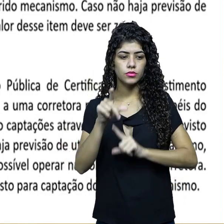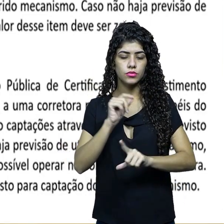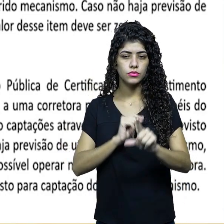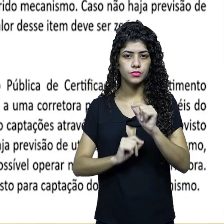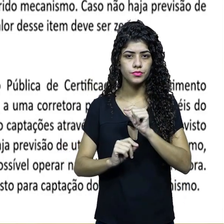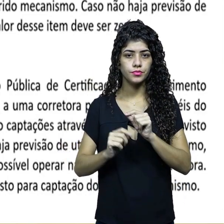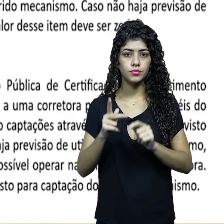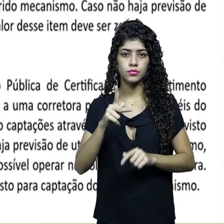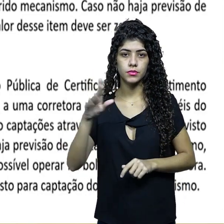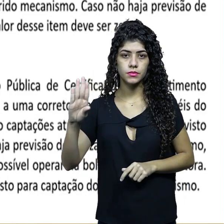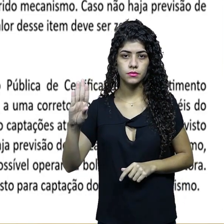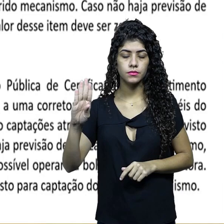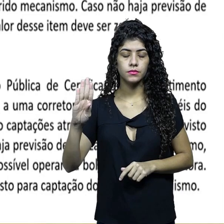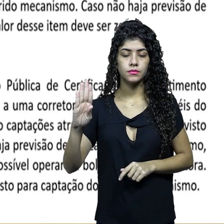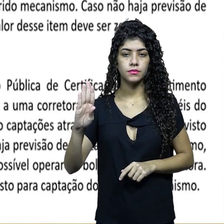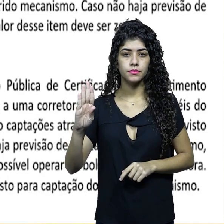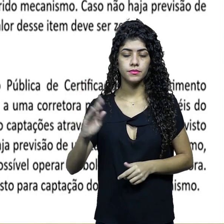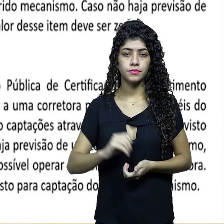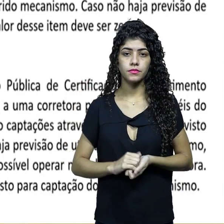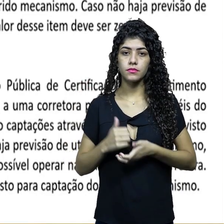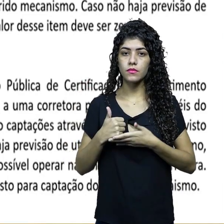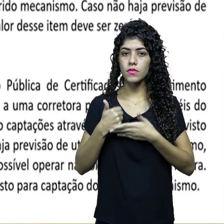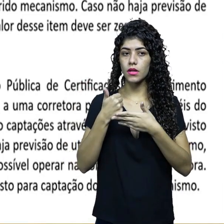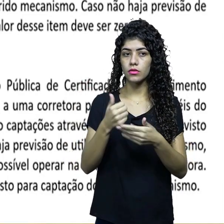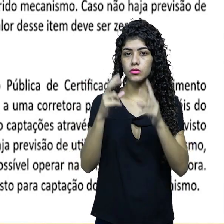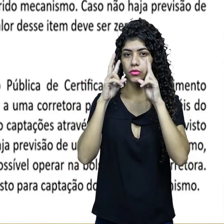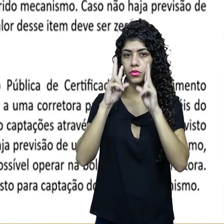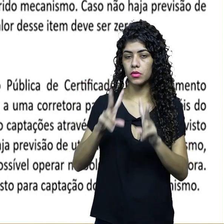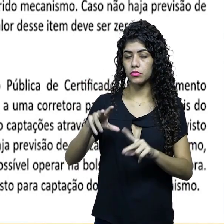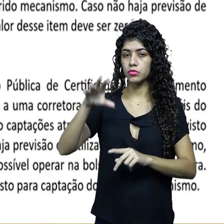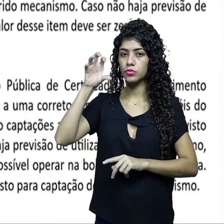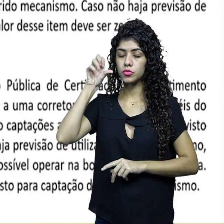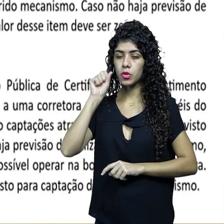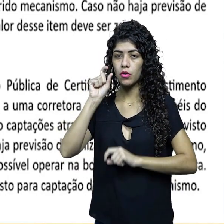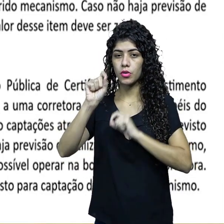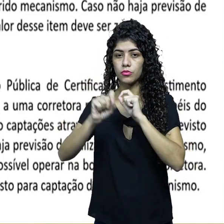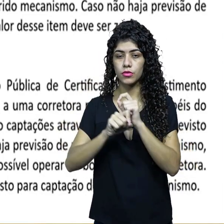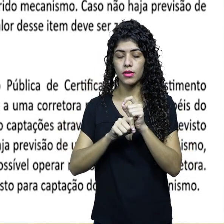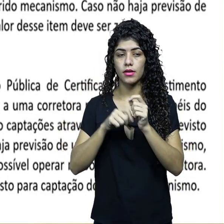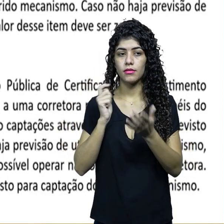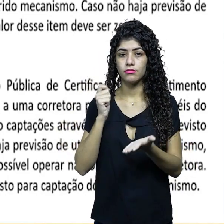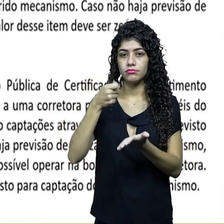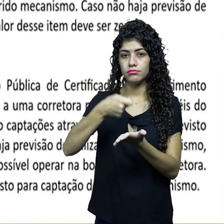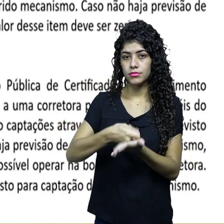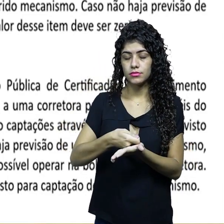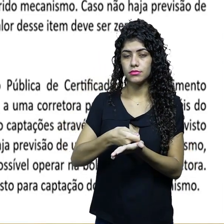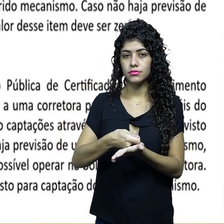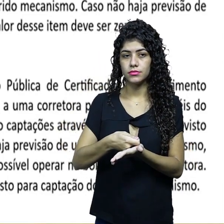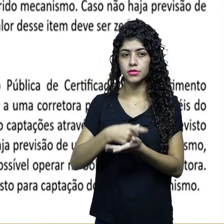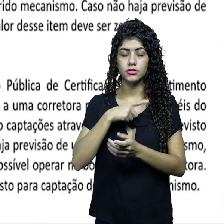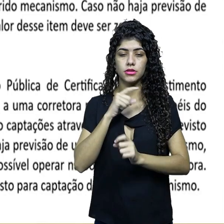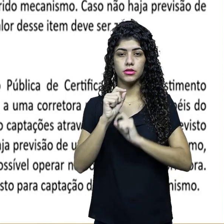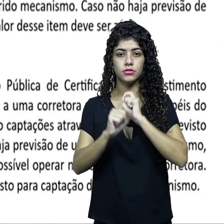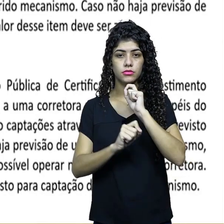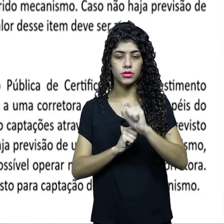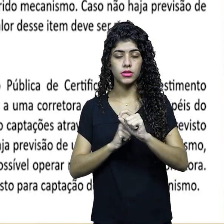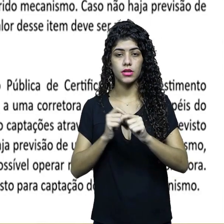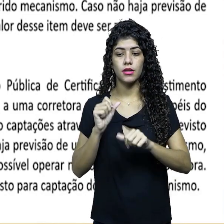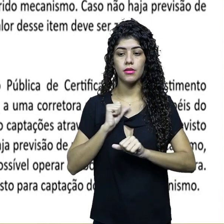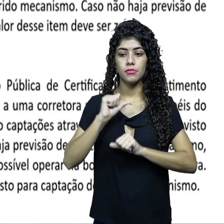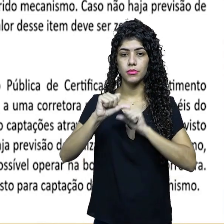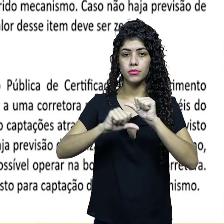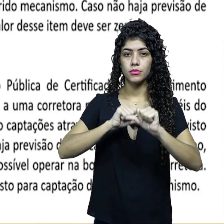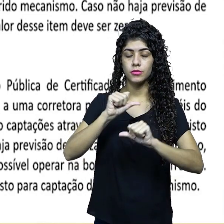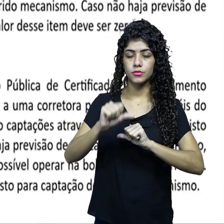de certificados de investimento audiovisual é, na prática, a taxa paga a uma corretora para operar